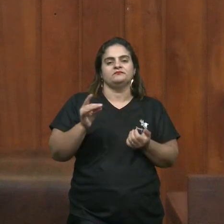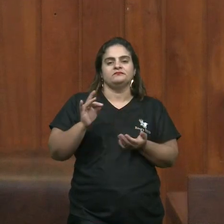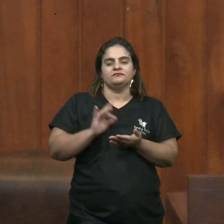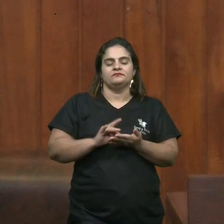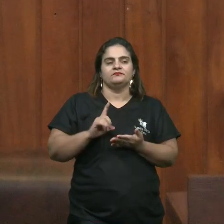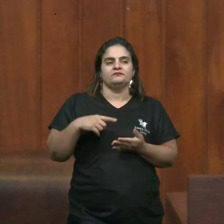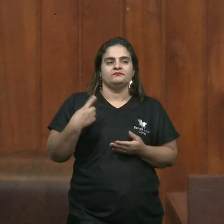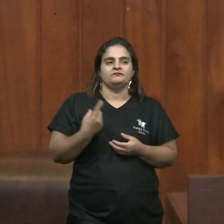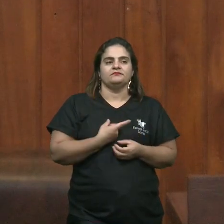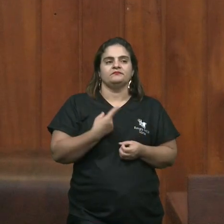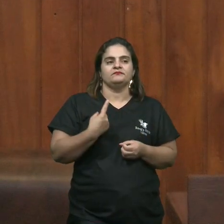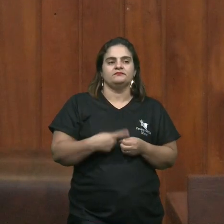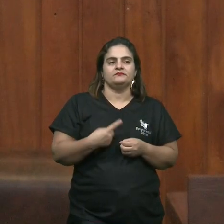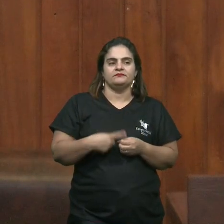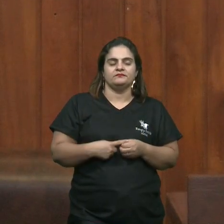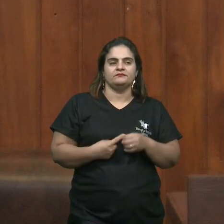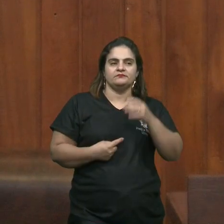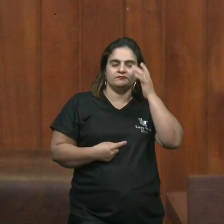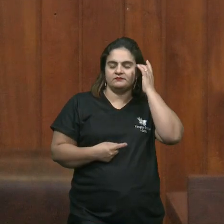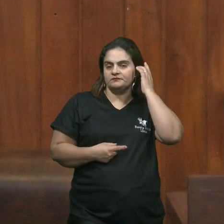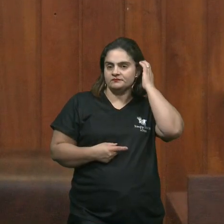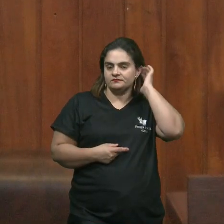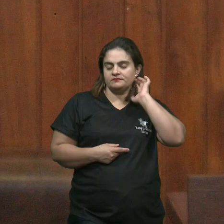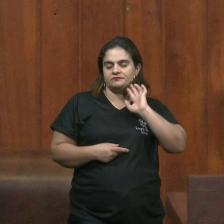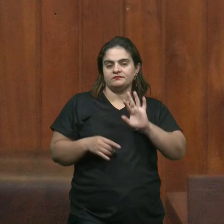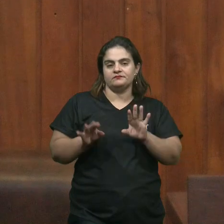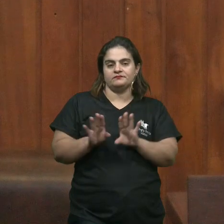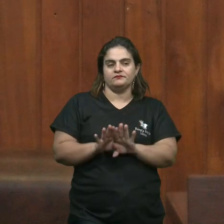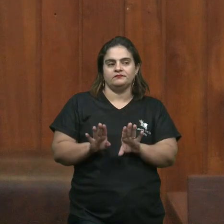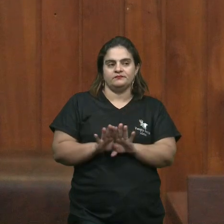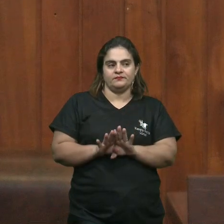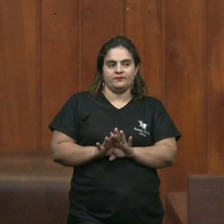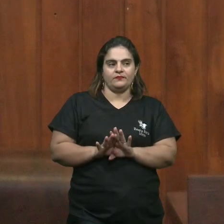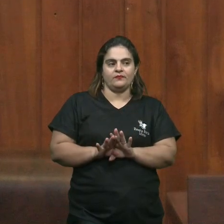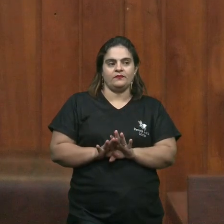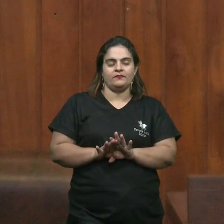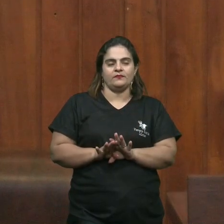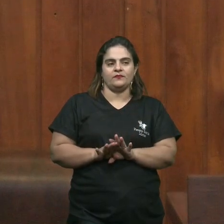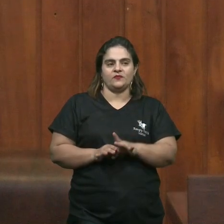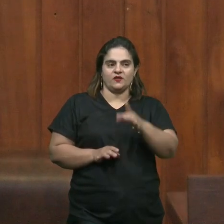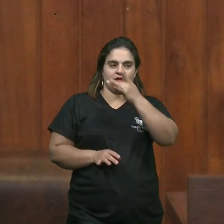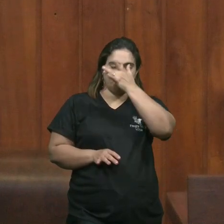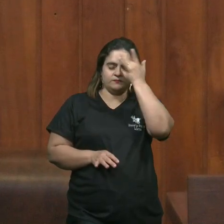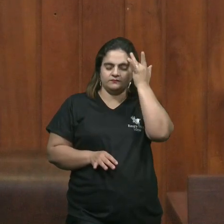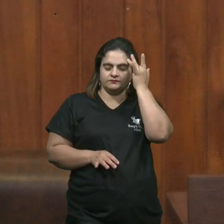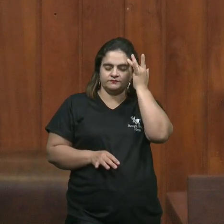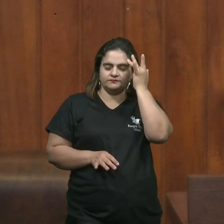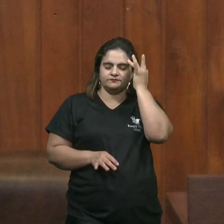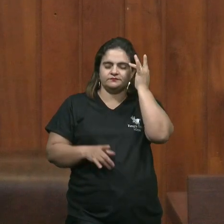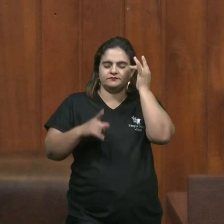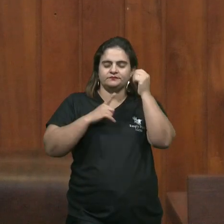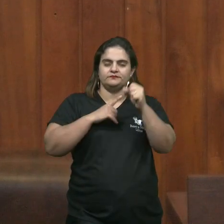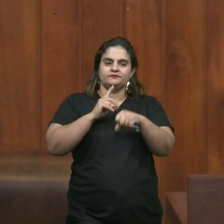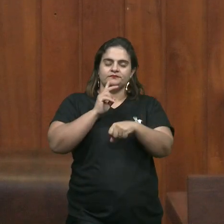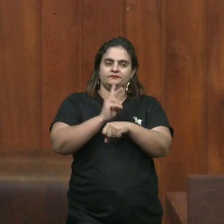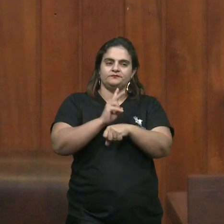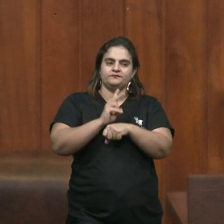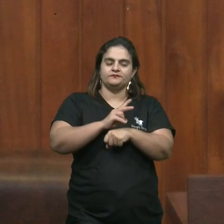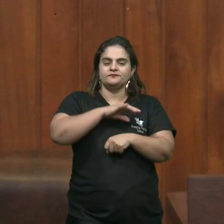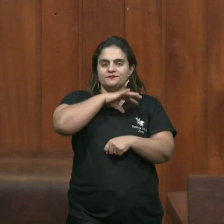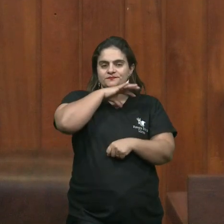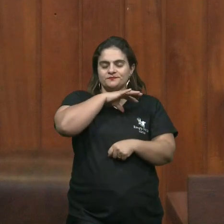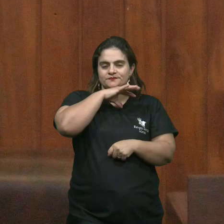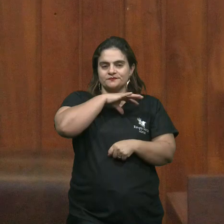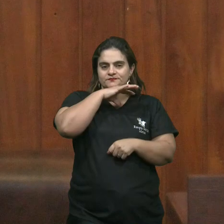a nossa cidade, vereador Dr. Neixar, e também aqueles que defendem a causa animal. Esse projeto